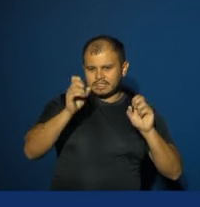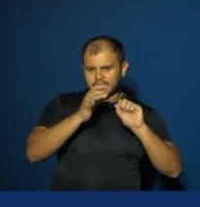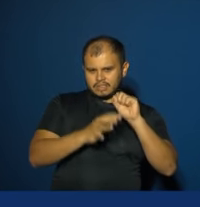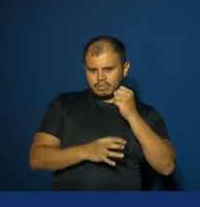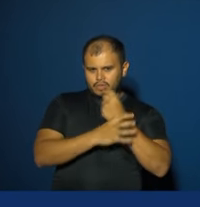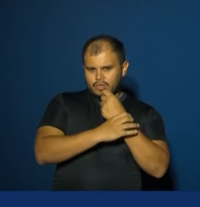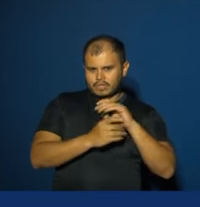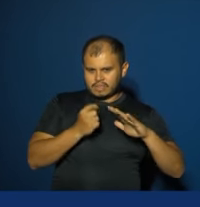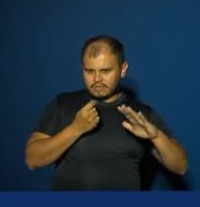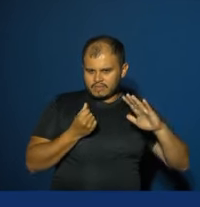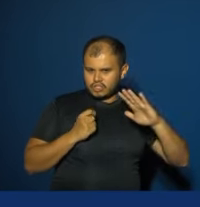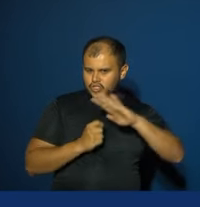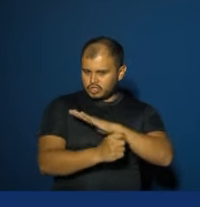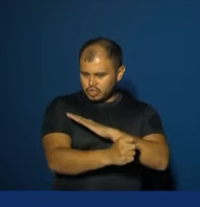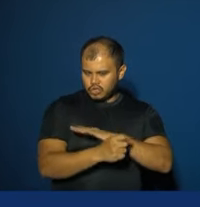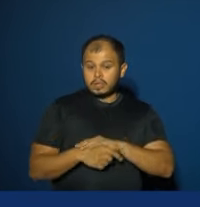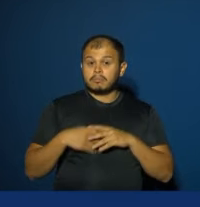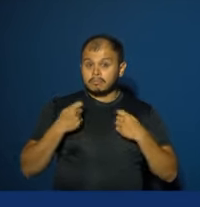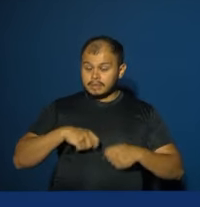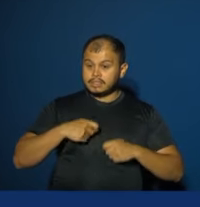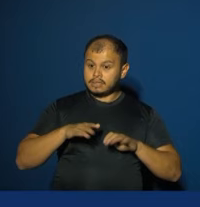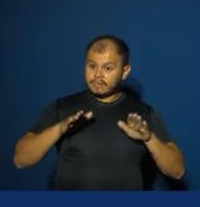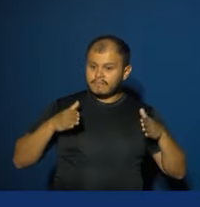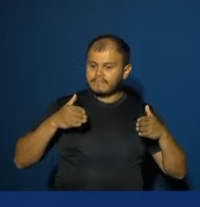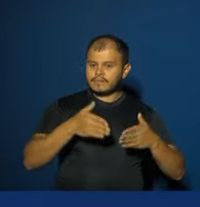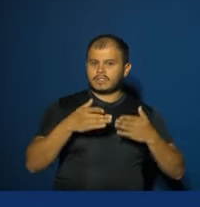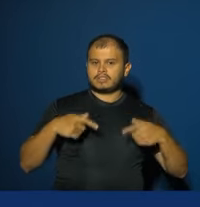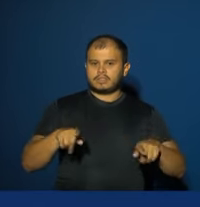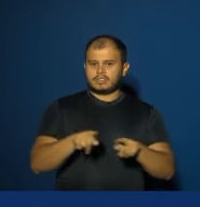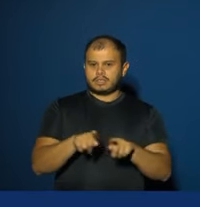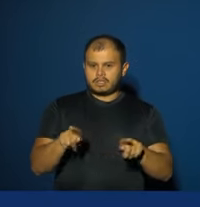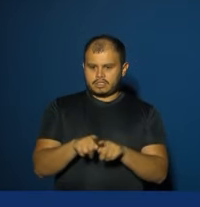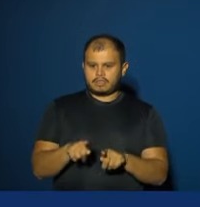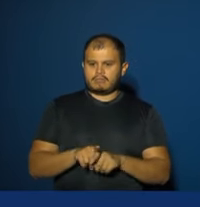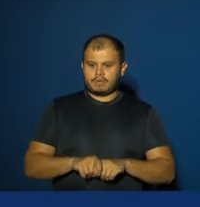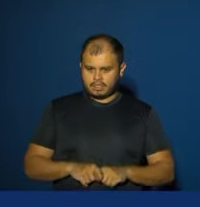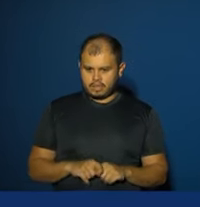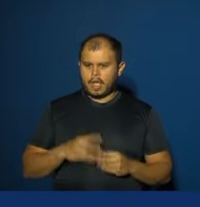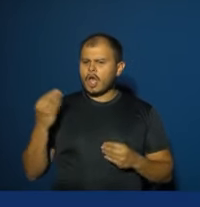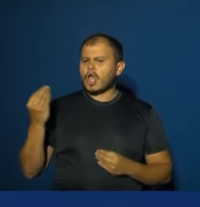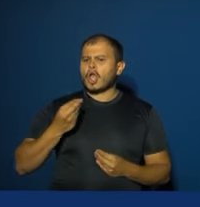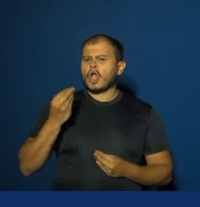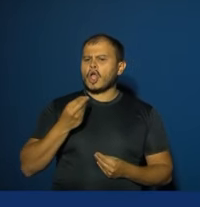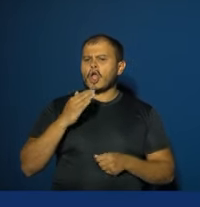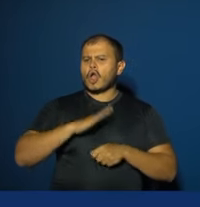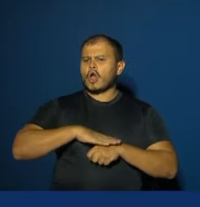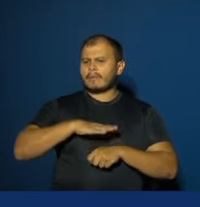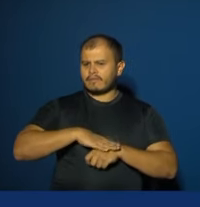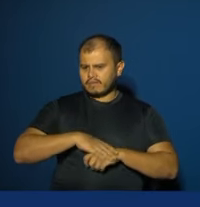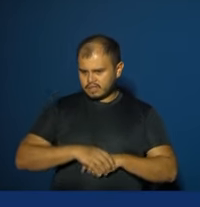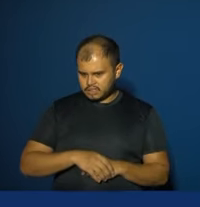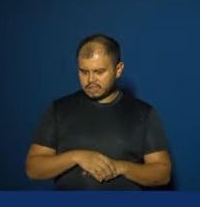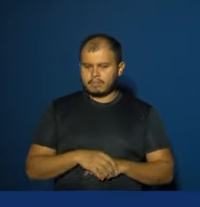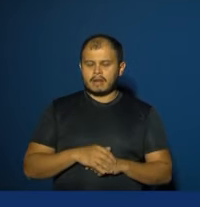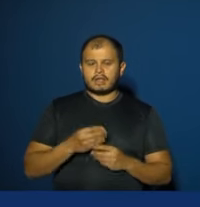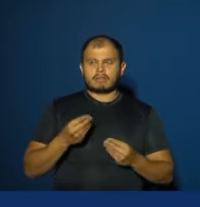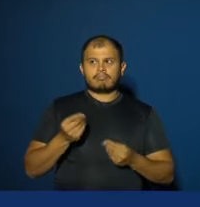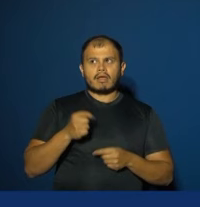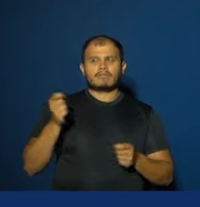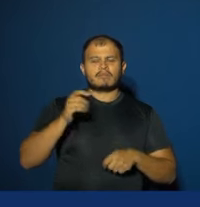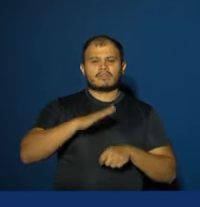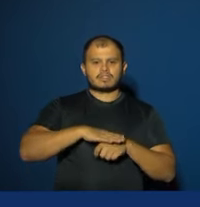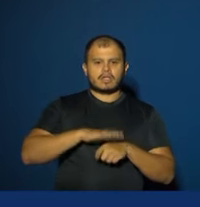o investidor né Então precisamos trabalhar maior segurança pro investidor Então porque não trazer aqui o